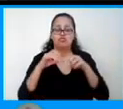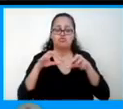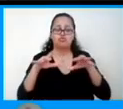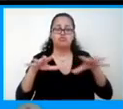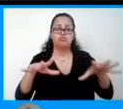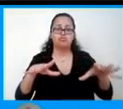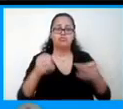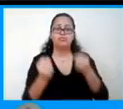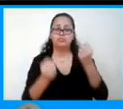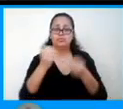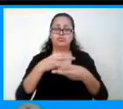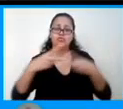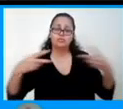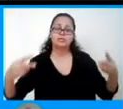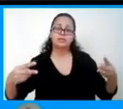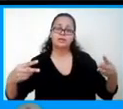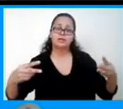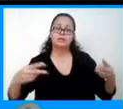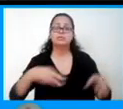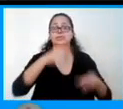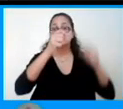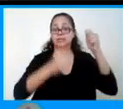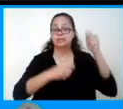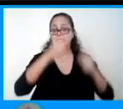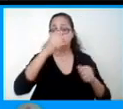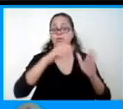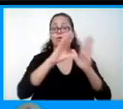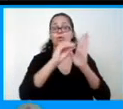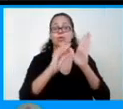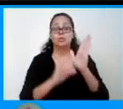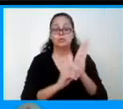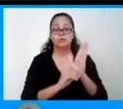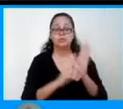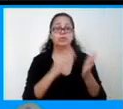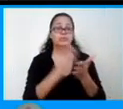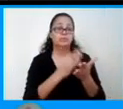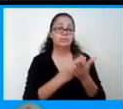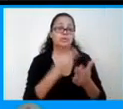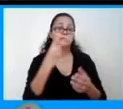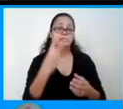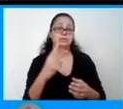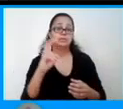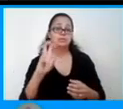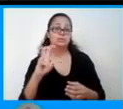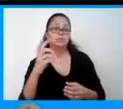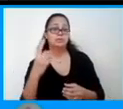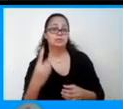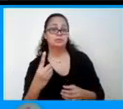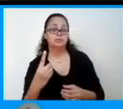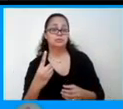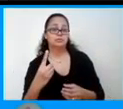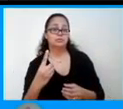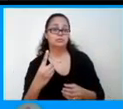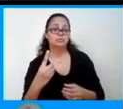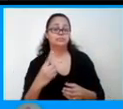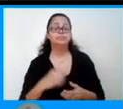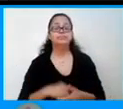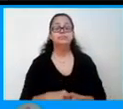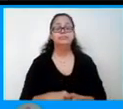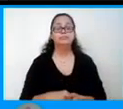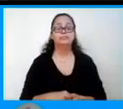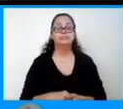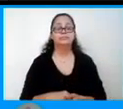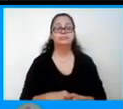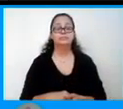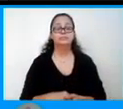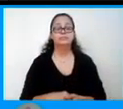pelas indústrias. O conteúdo desse slide aqui está na página 251. A cada slide vocês podem ir acompanhando a numeração da página.